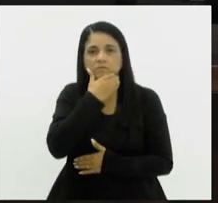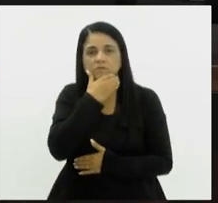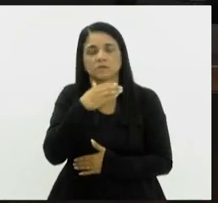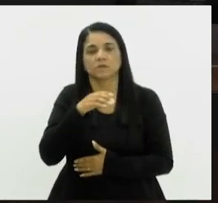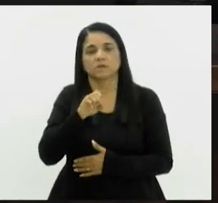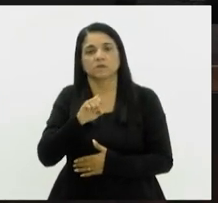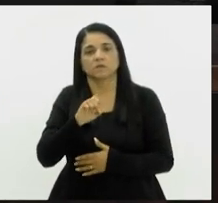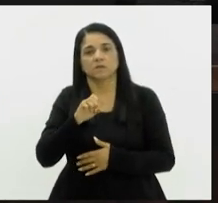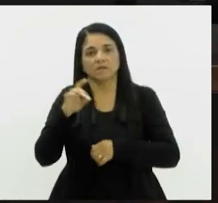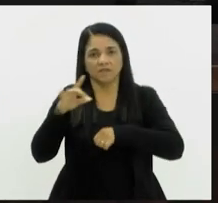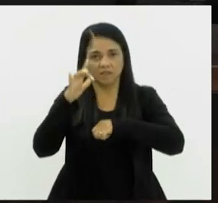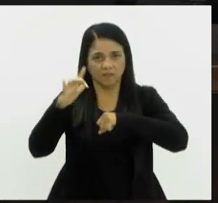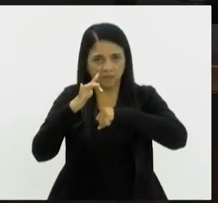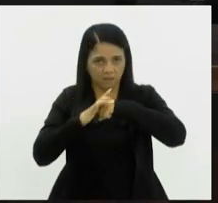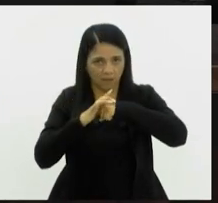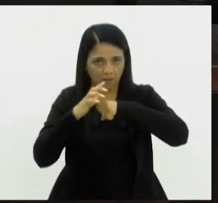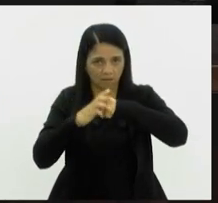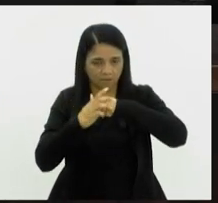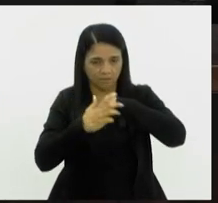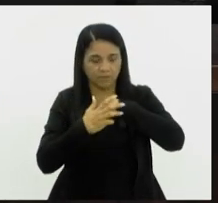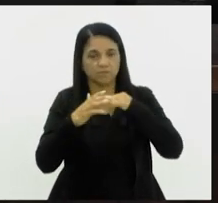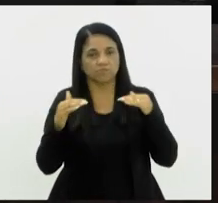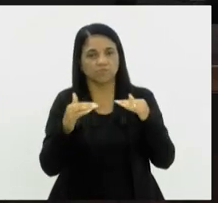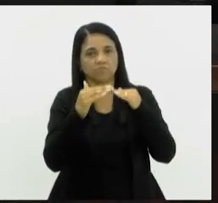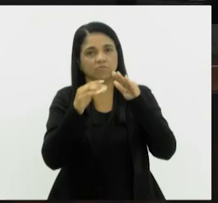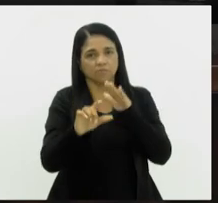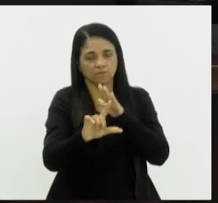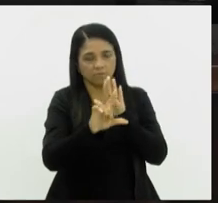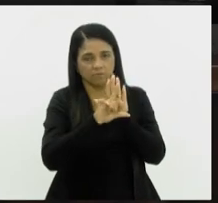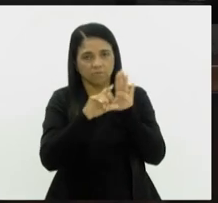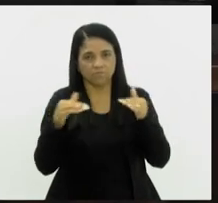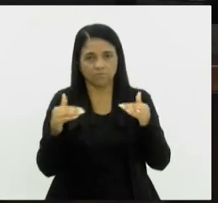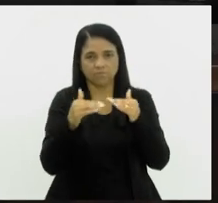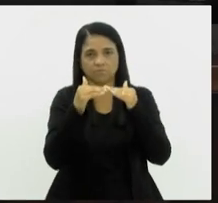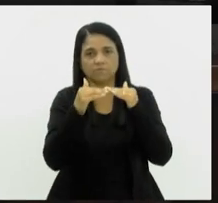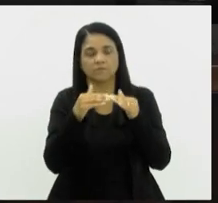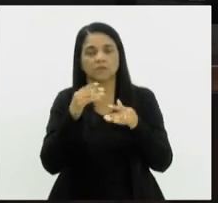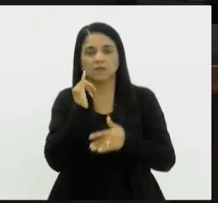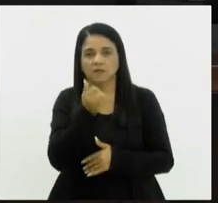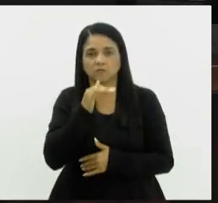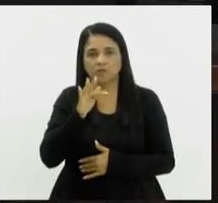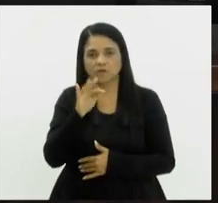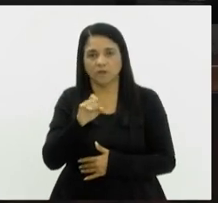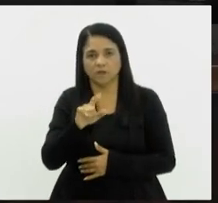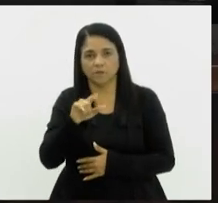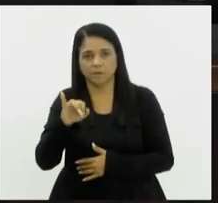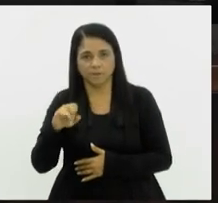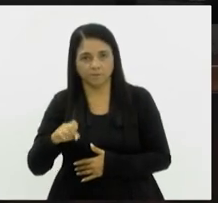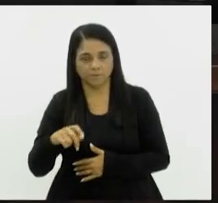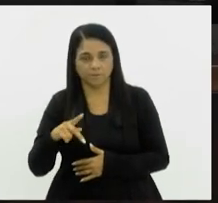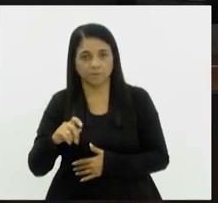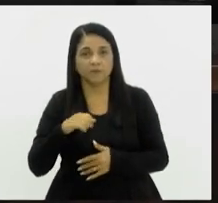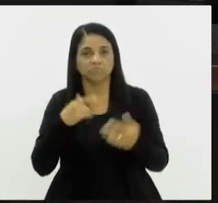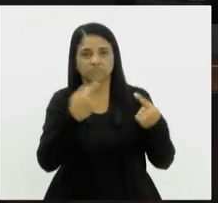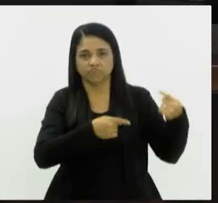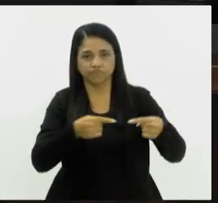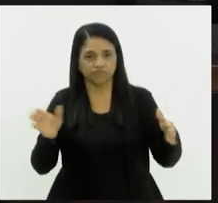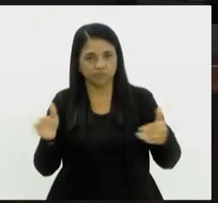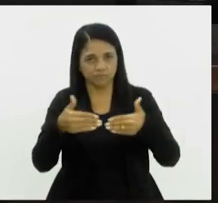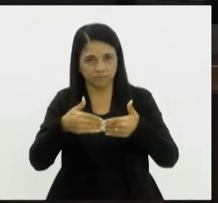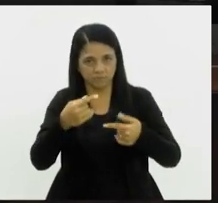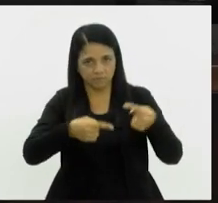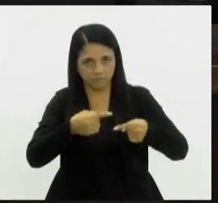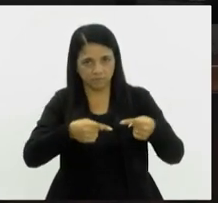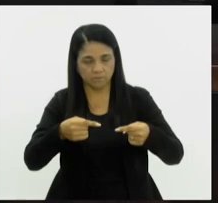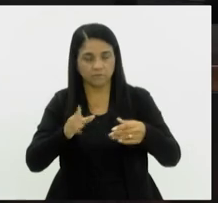de dengue. Pareceres das comissões de indicação legislativa favorável. Relator, deputado Felipe Soares. Em discussão, não havendo quem queira discutir,